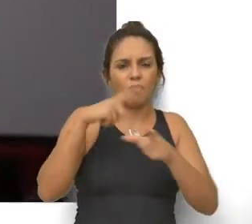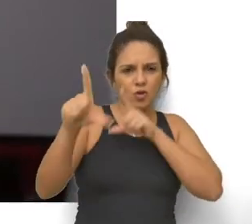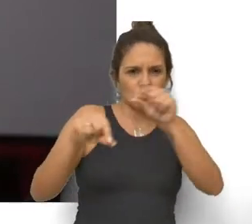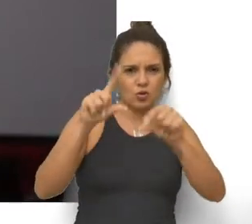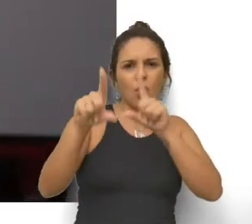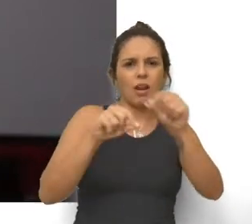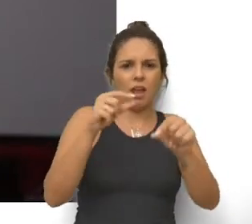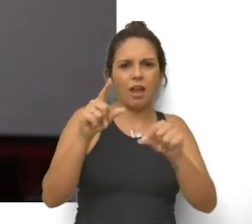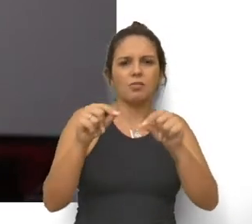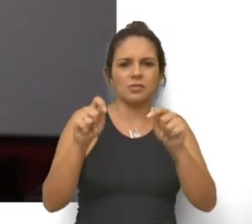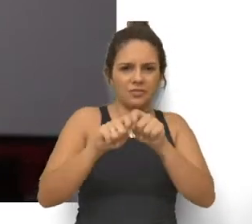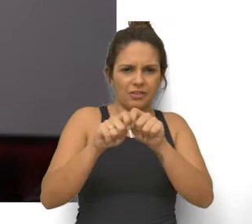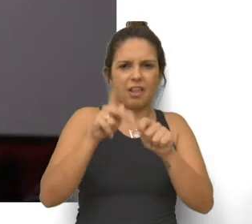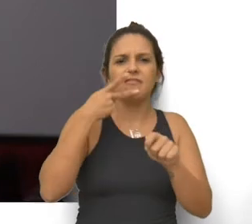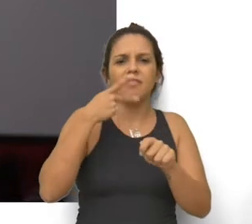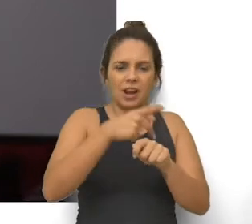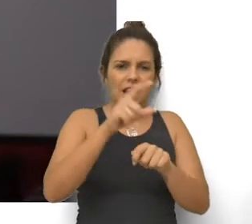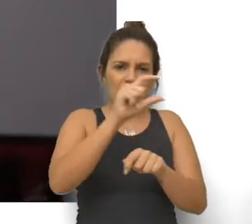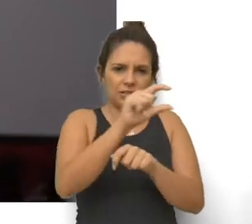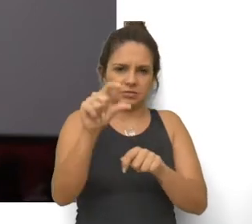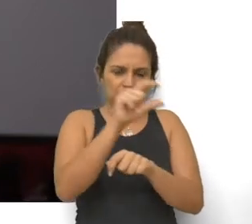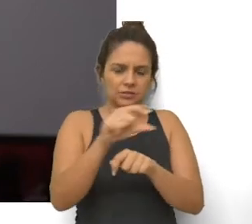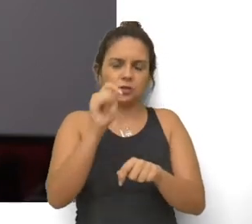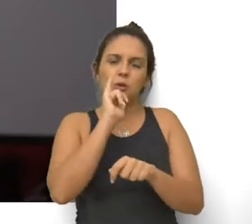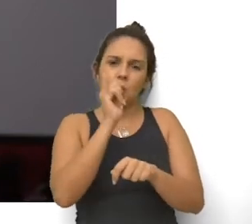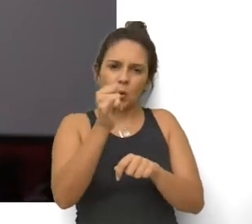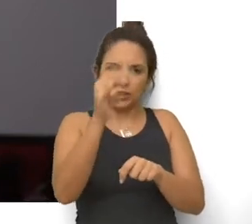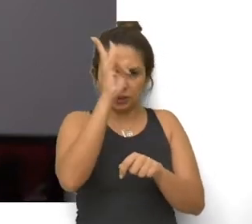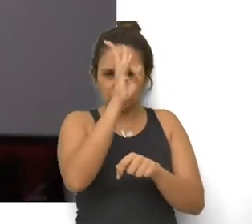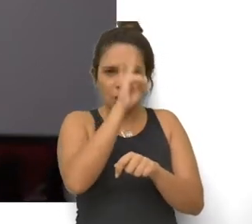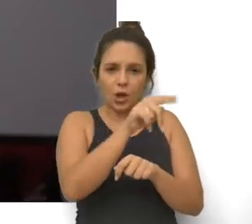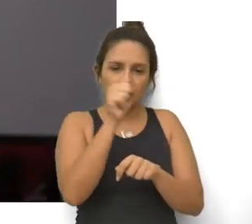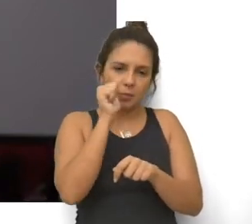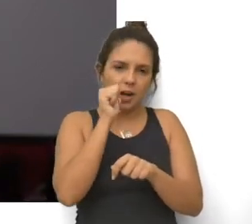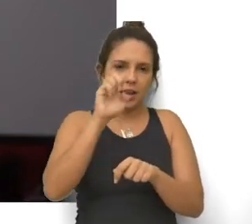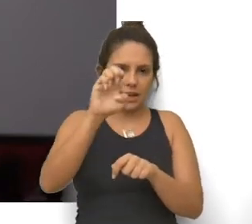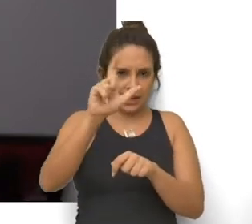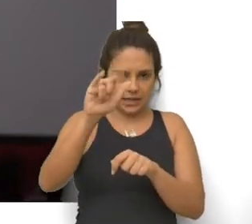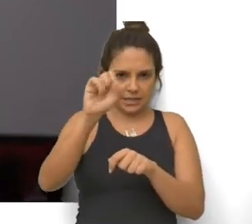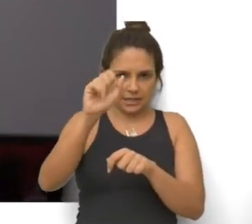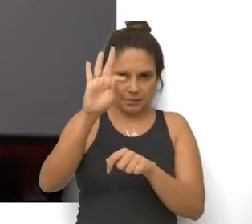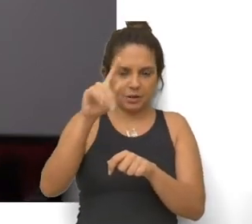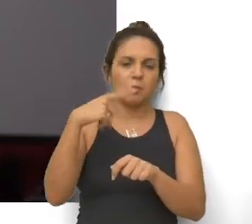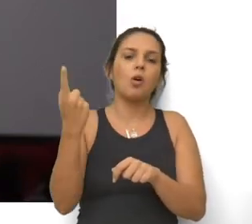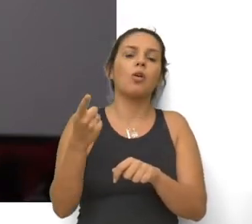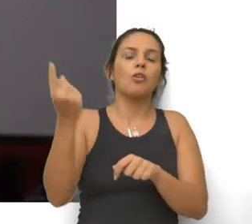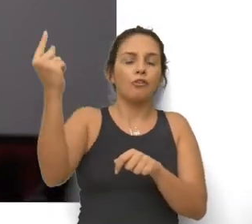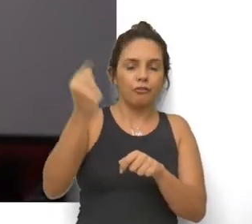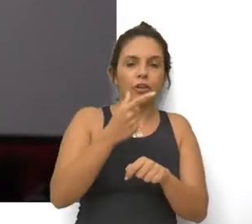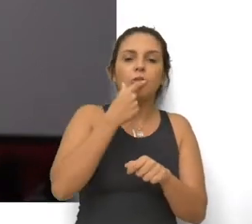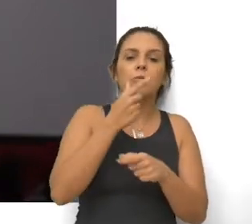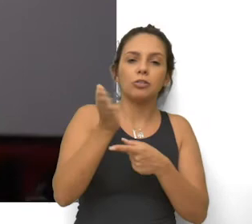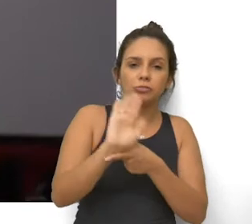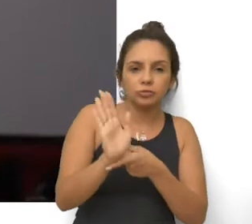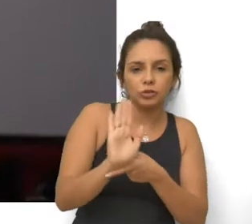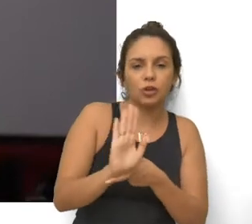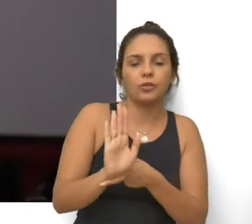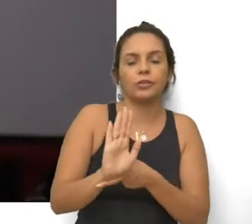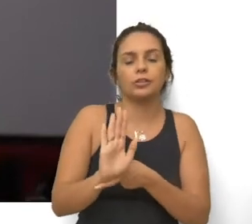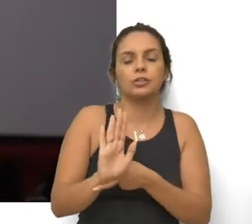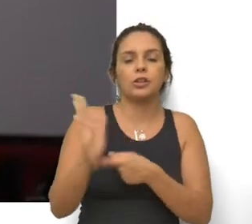algum salto para ficar mais ágil a narrativa. Depois entrou o cenógrafo, que era o Jean-Pierre Tortil, que